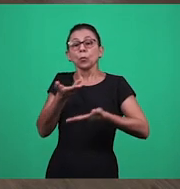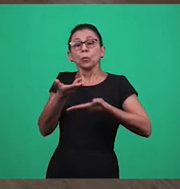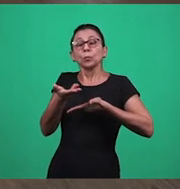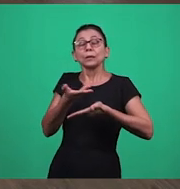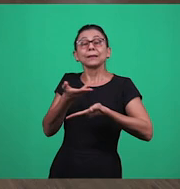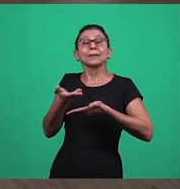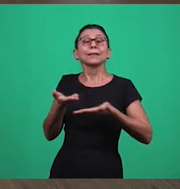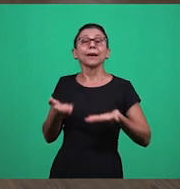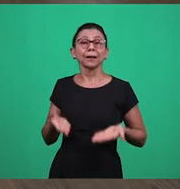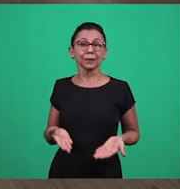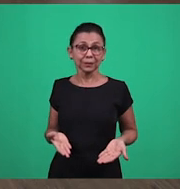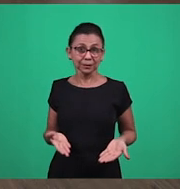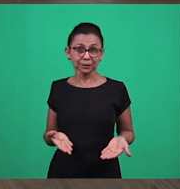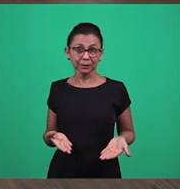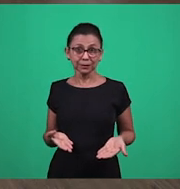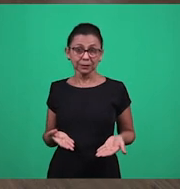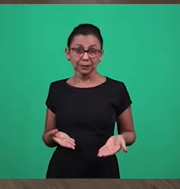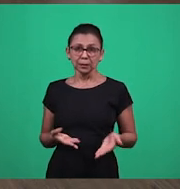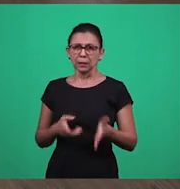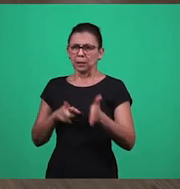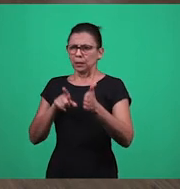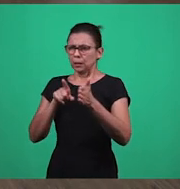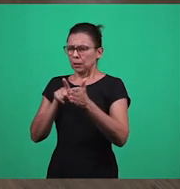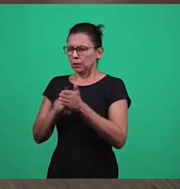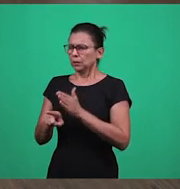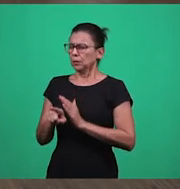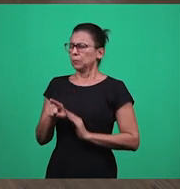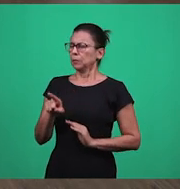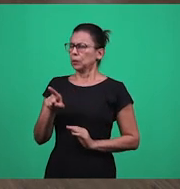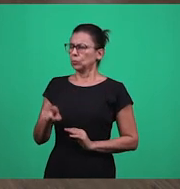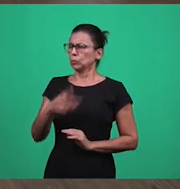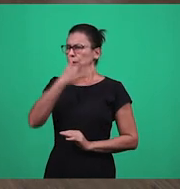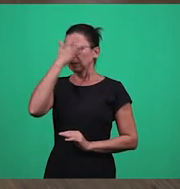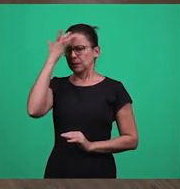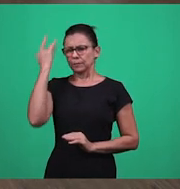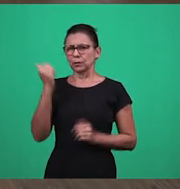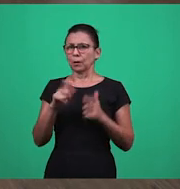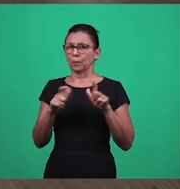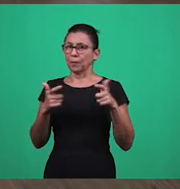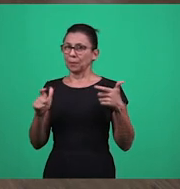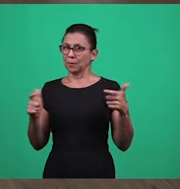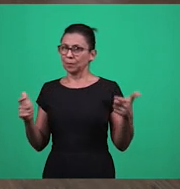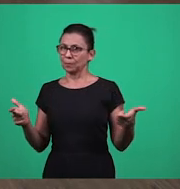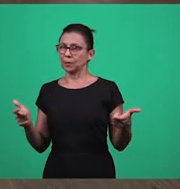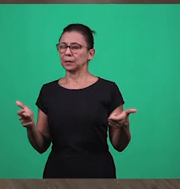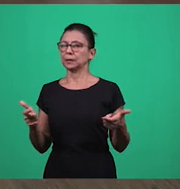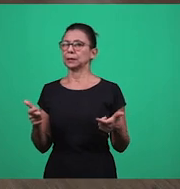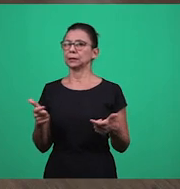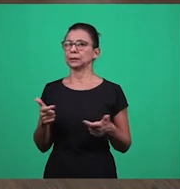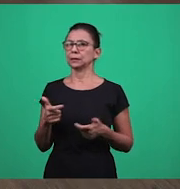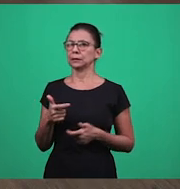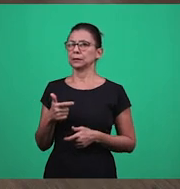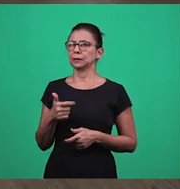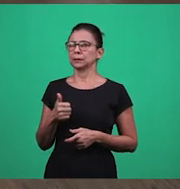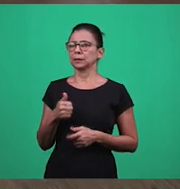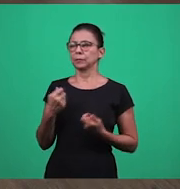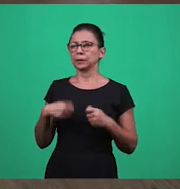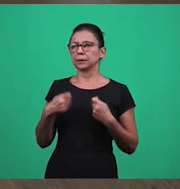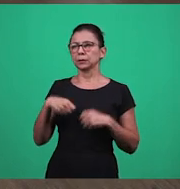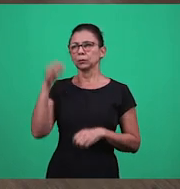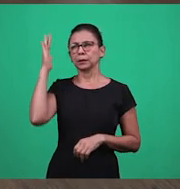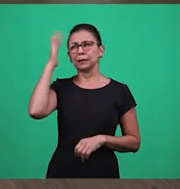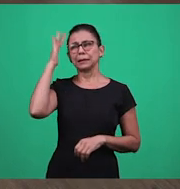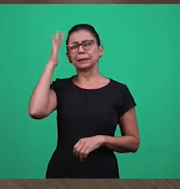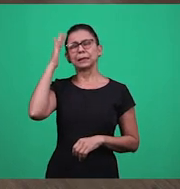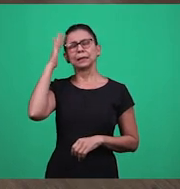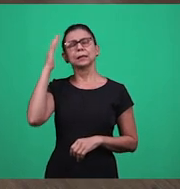uma pergunta que eu tenho certeza que a maioria das pessoas, a maioria quer ouvir, quer ter uma posição. O